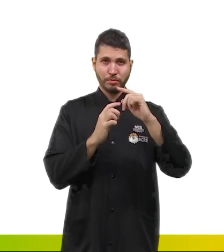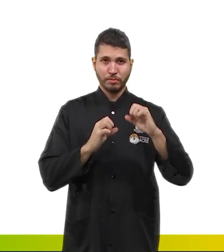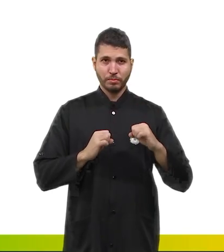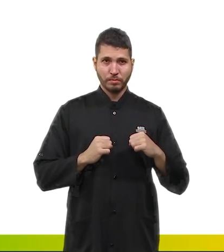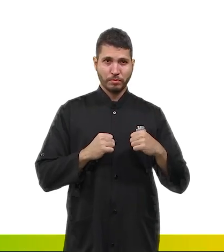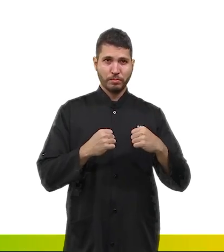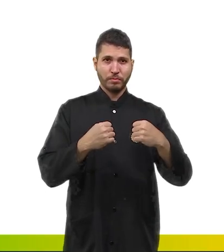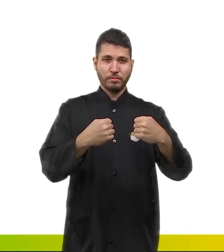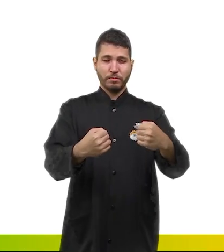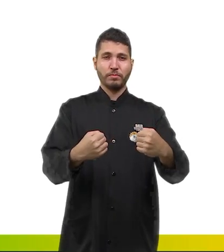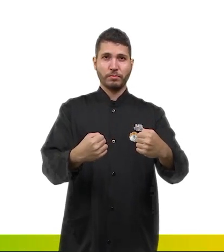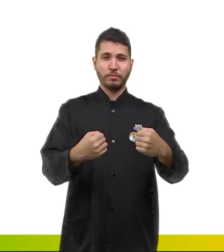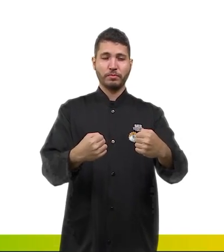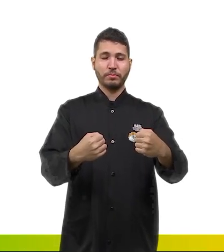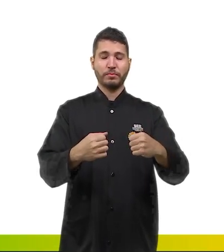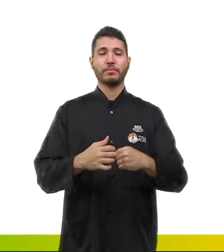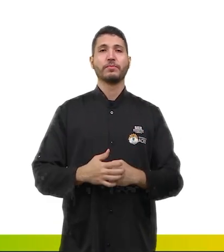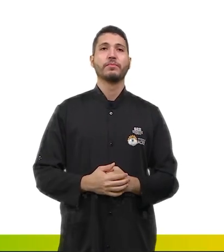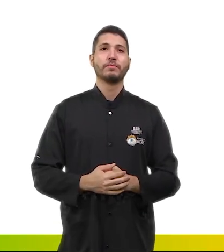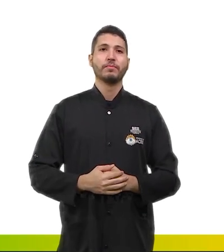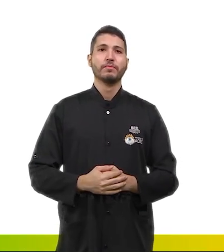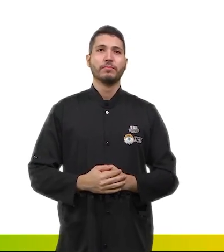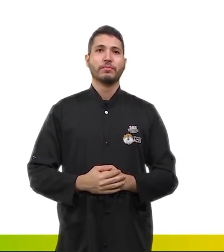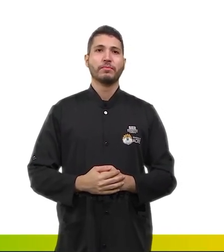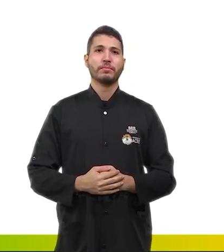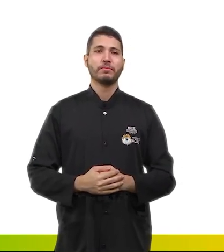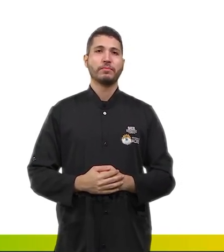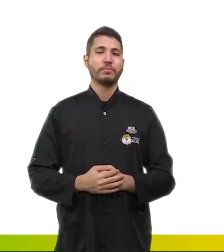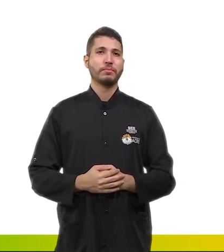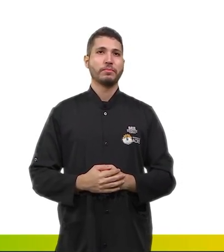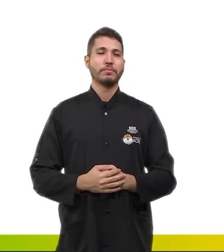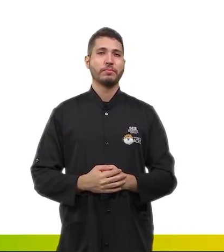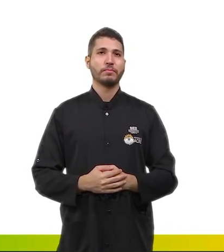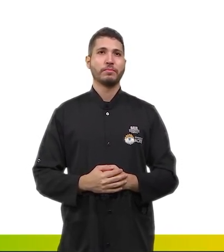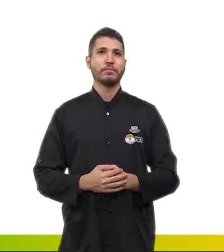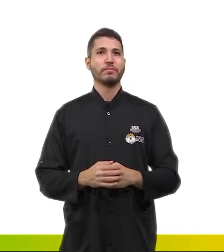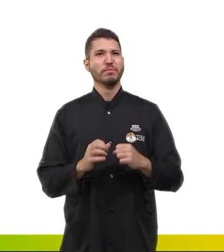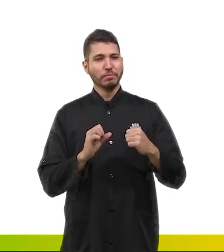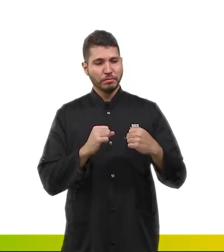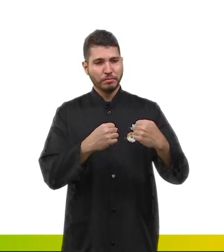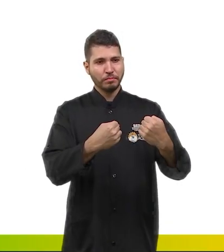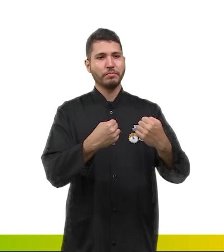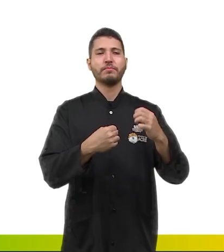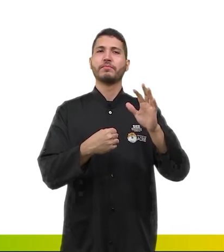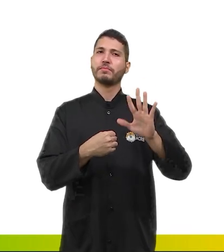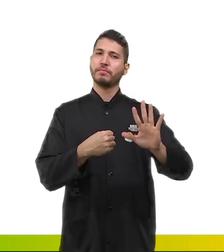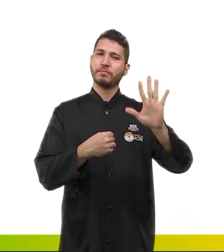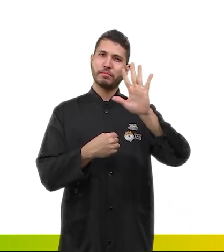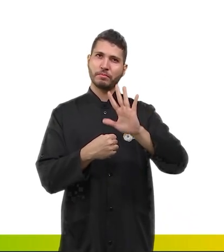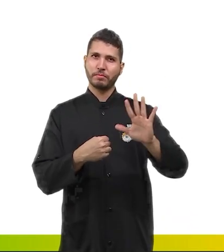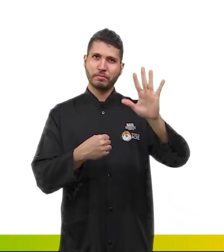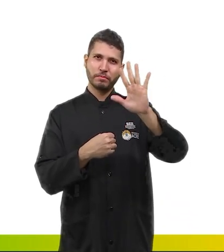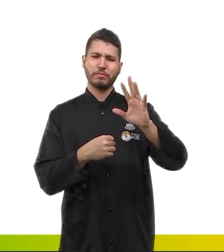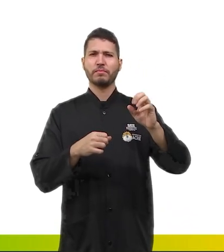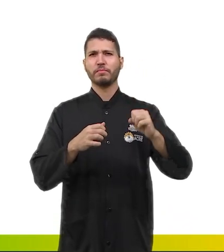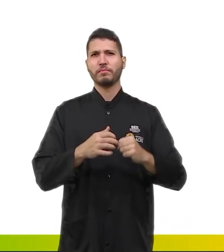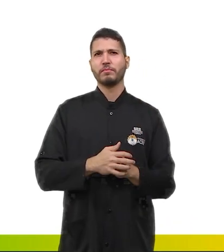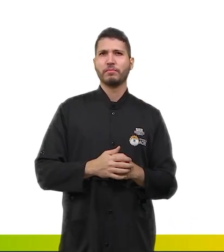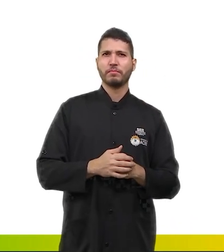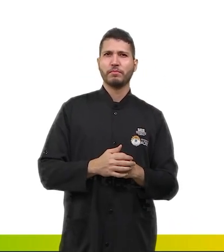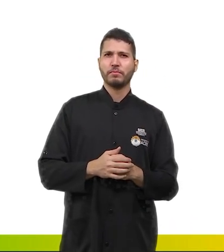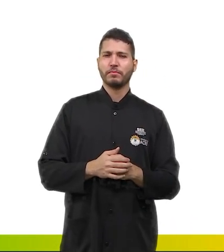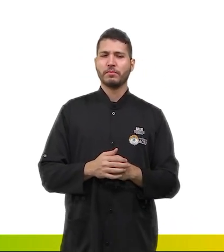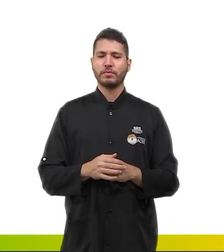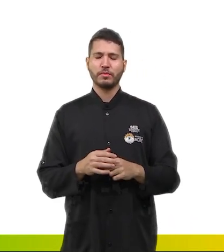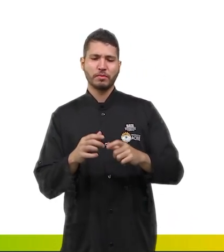uma classificação acerca do tipo do esforço, se é um esforço geral dos grandes músculos, se ela é um pouco mais